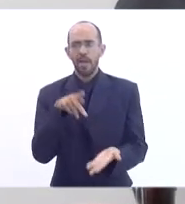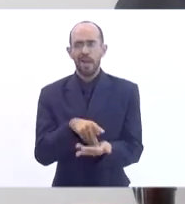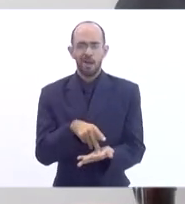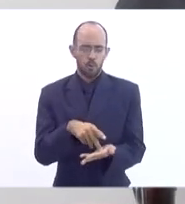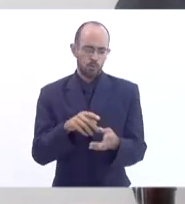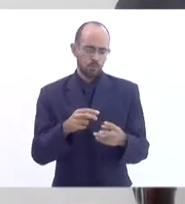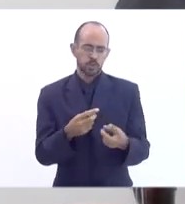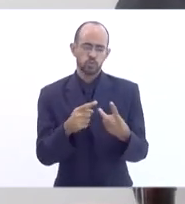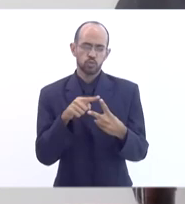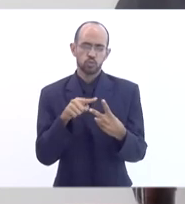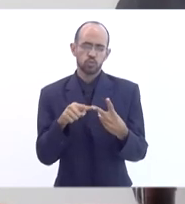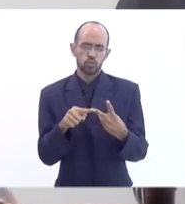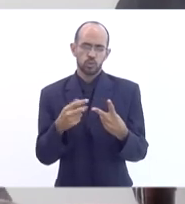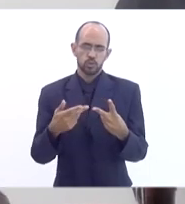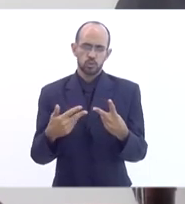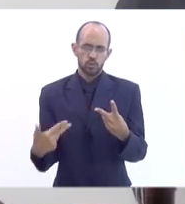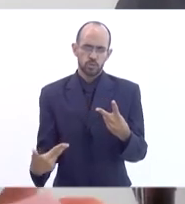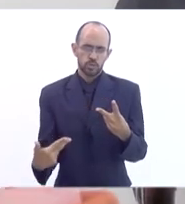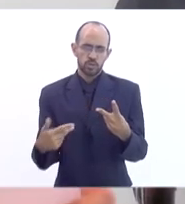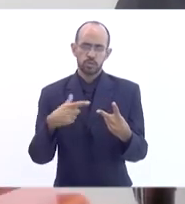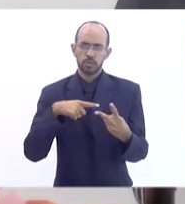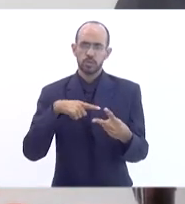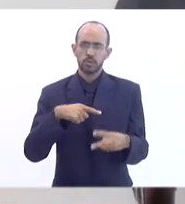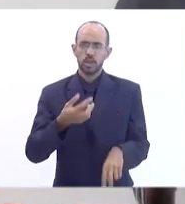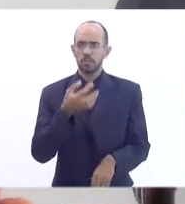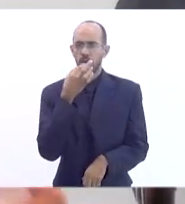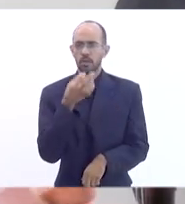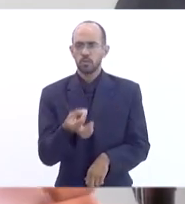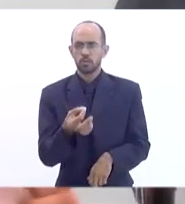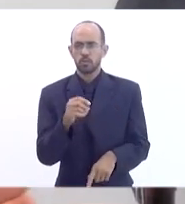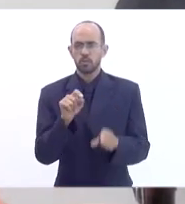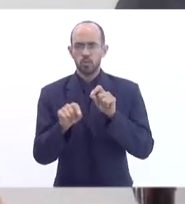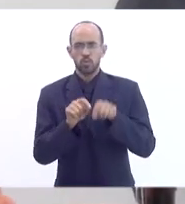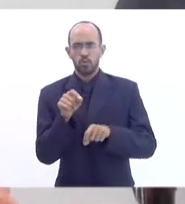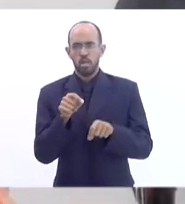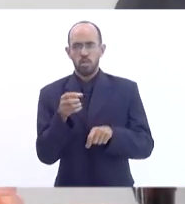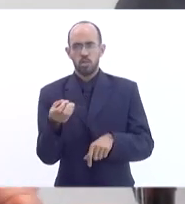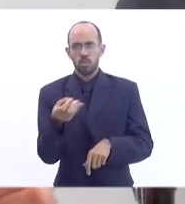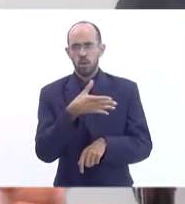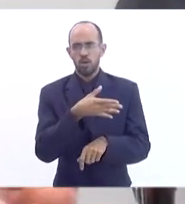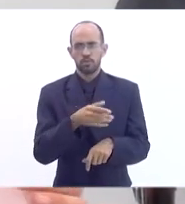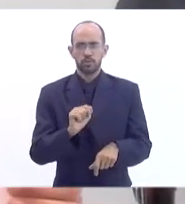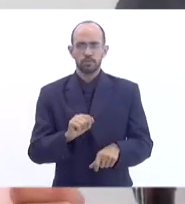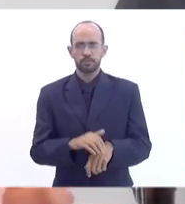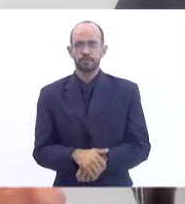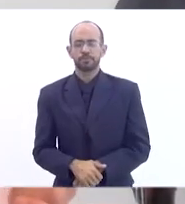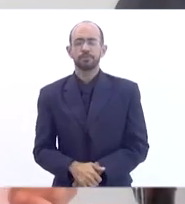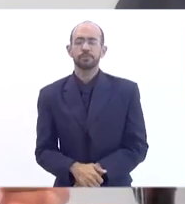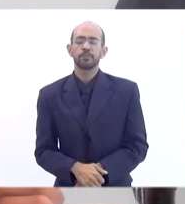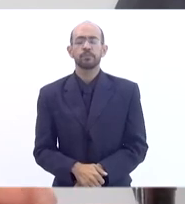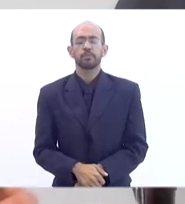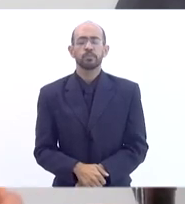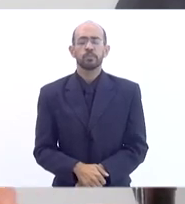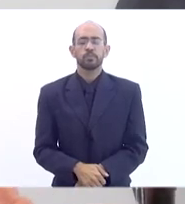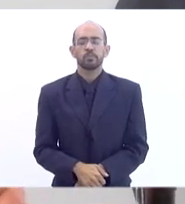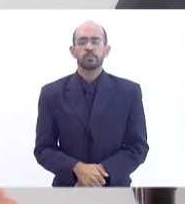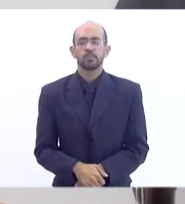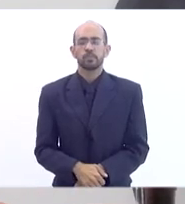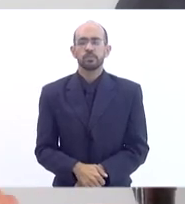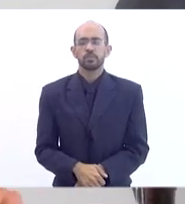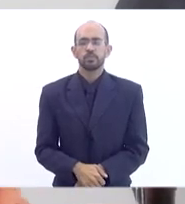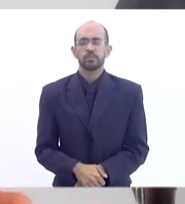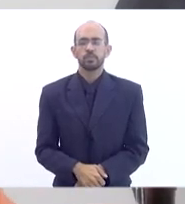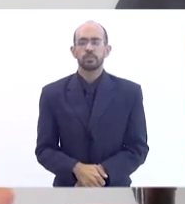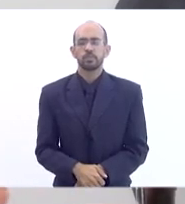os dois casos há uma recomendação que é um fato novo do que a Justamente a